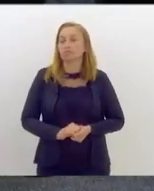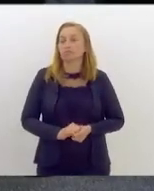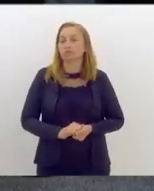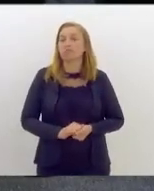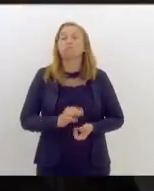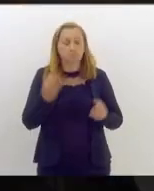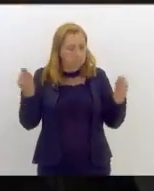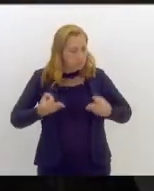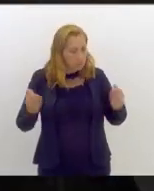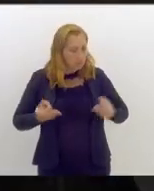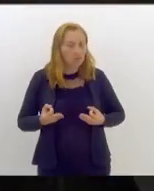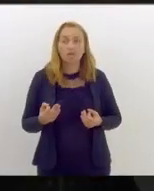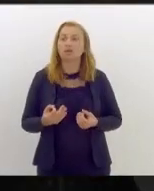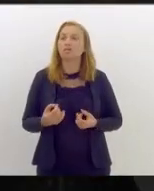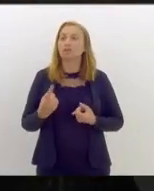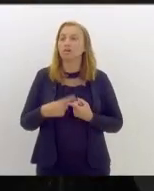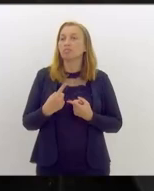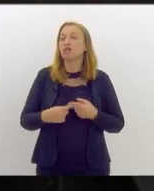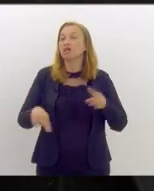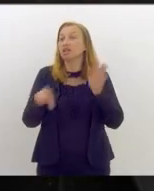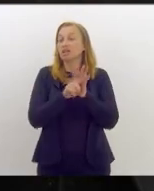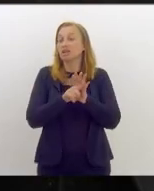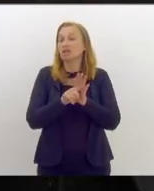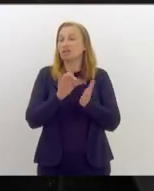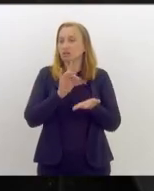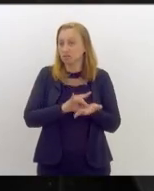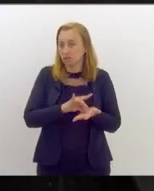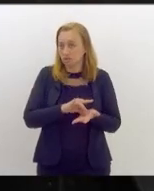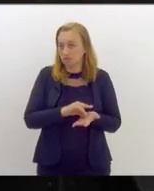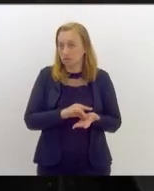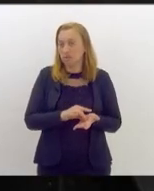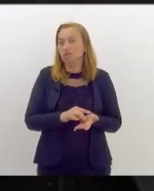perfeitamente porque na lei original